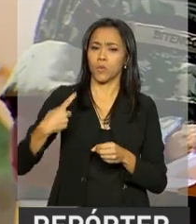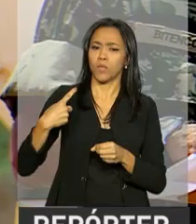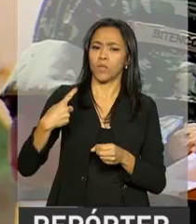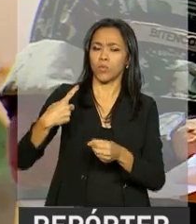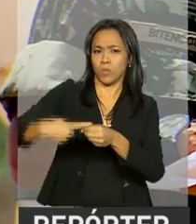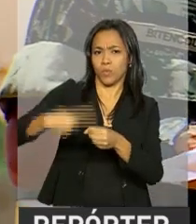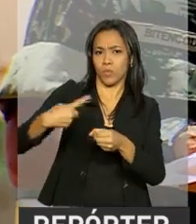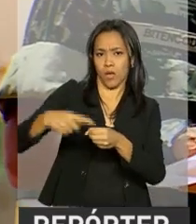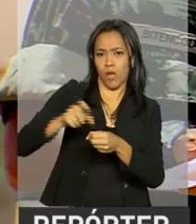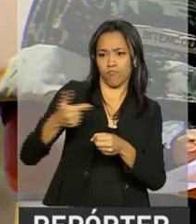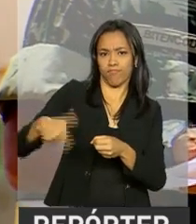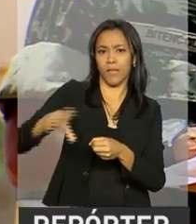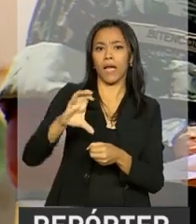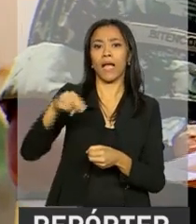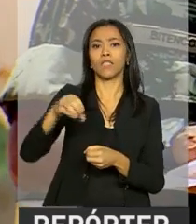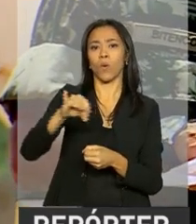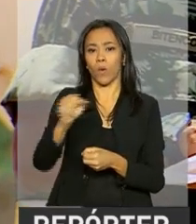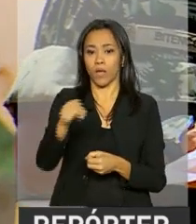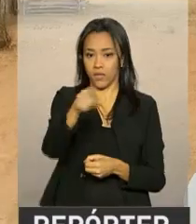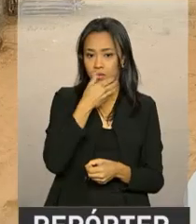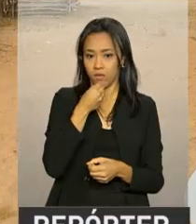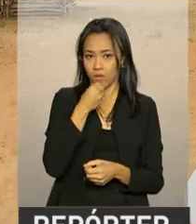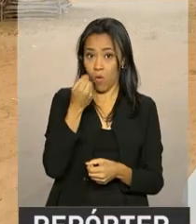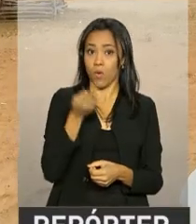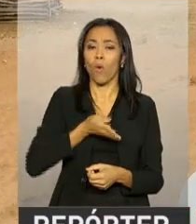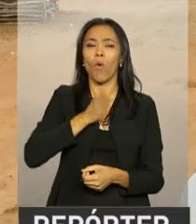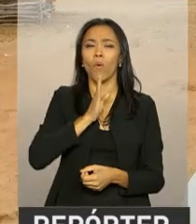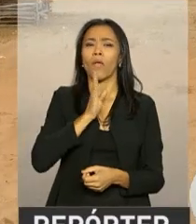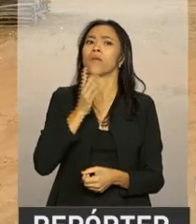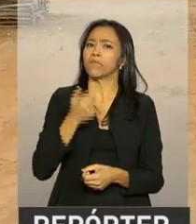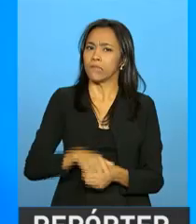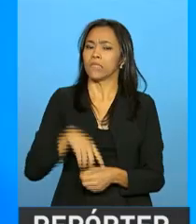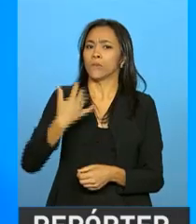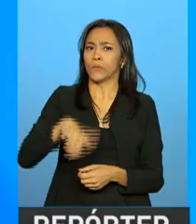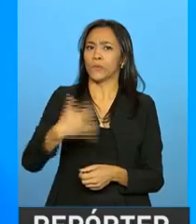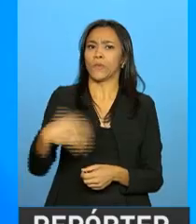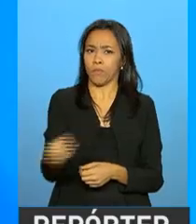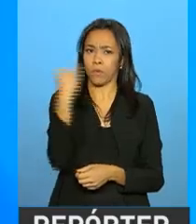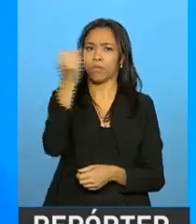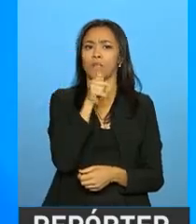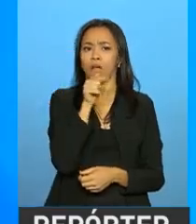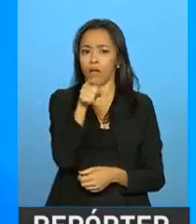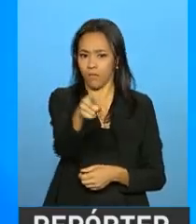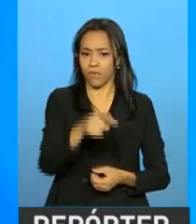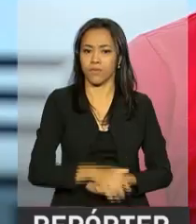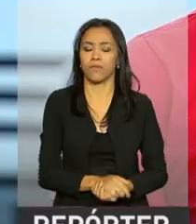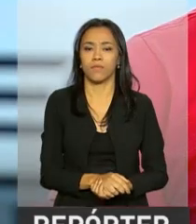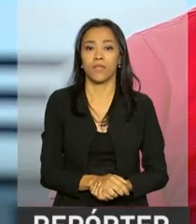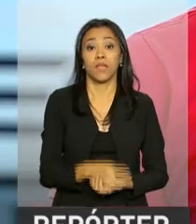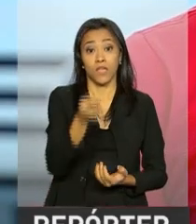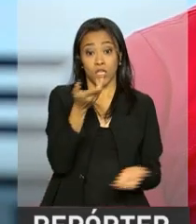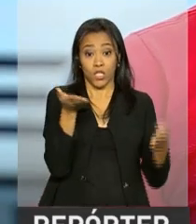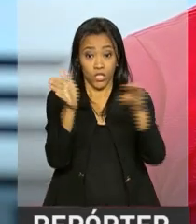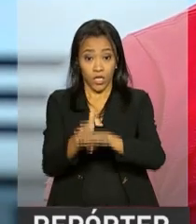Canoa dos Freitas. O pipeiro, filho da terra, conhece o valor que transporta no veículo. Chegar na